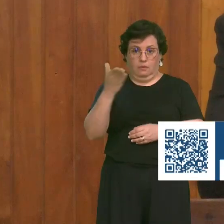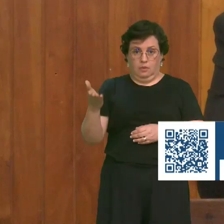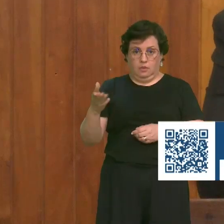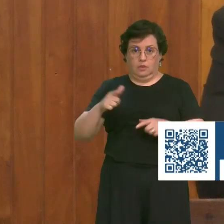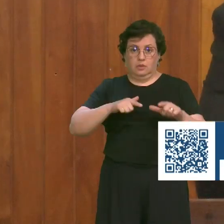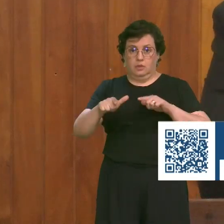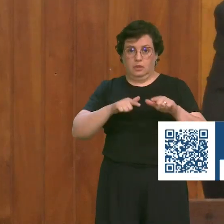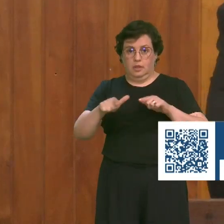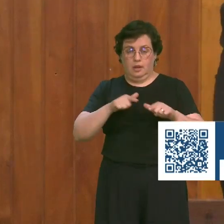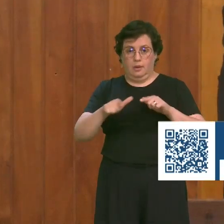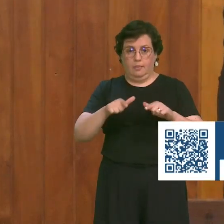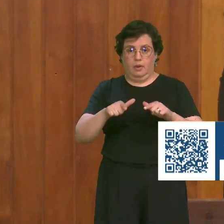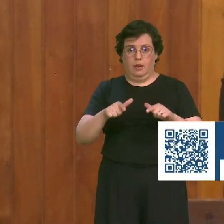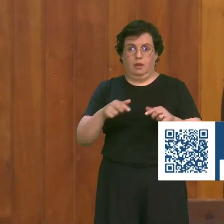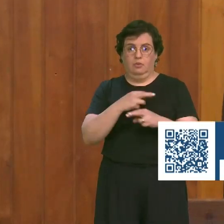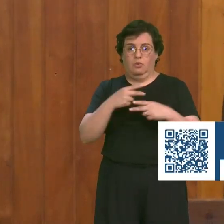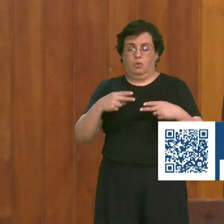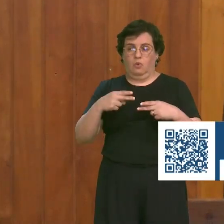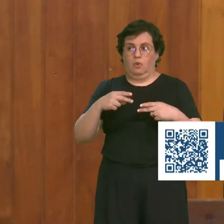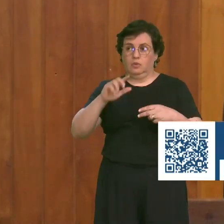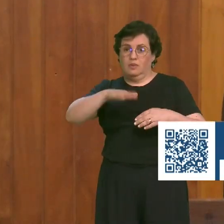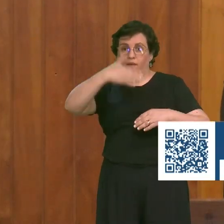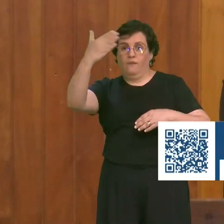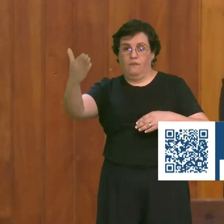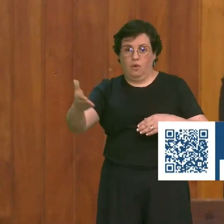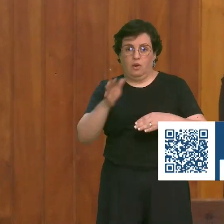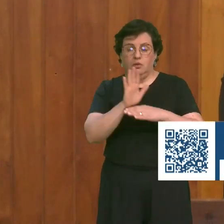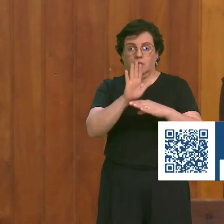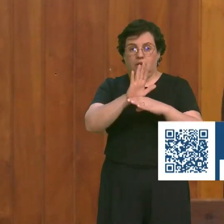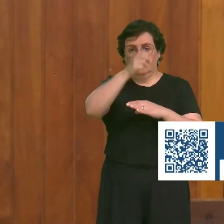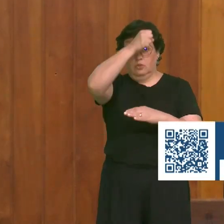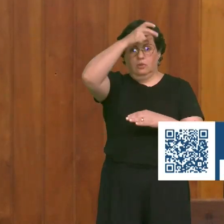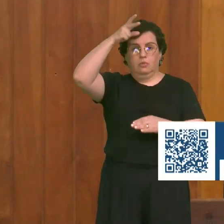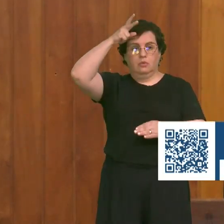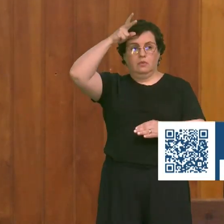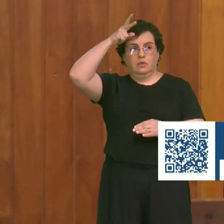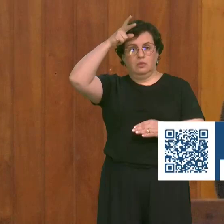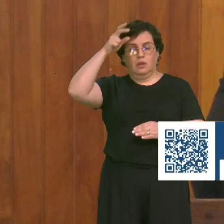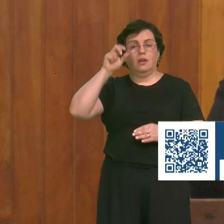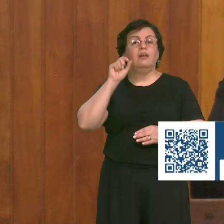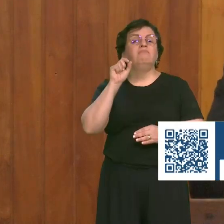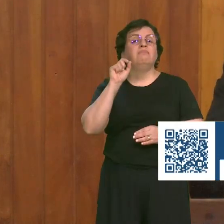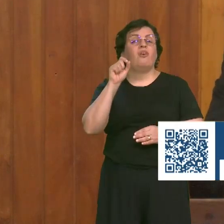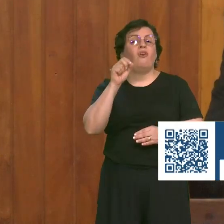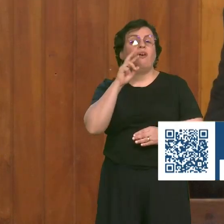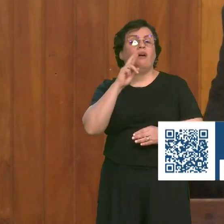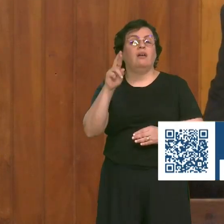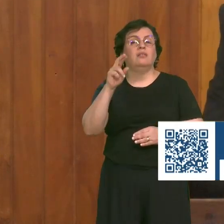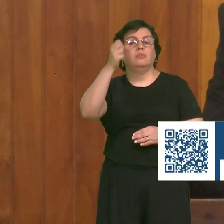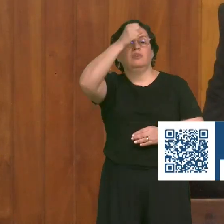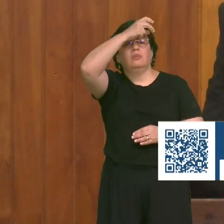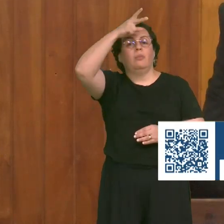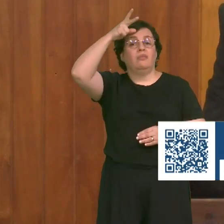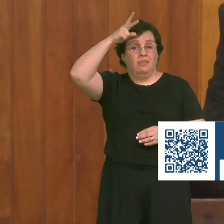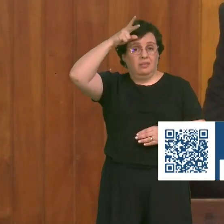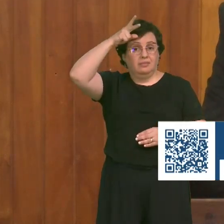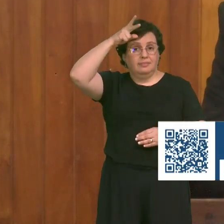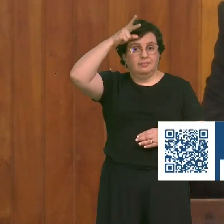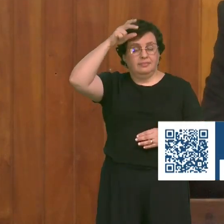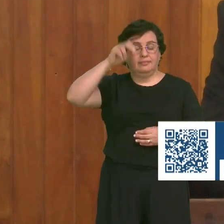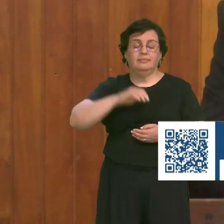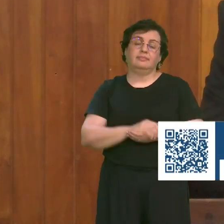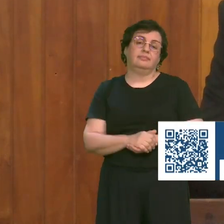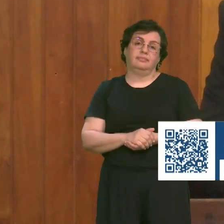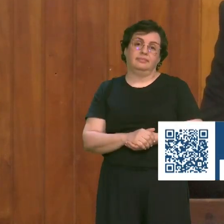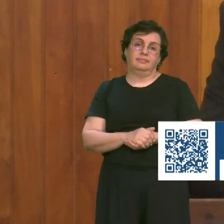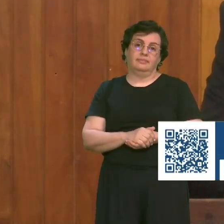que trabalham atividade externa na rua que dão apoio à prefeitura de Marília Sabe qual foi a resposta do prefeito da prefeitura